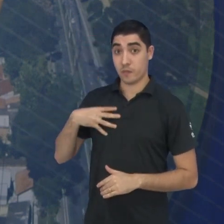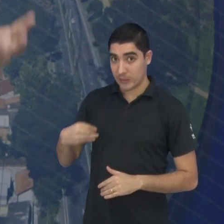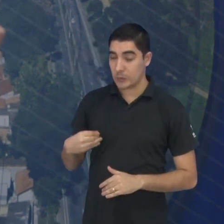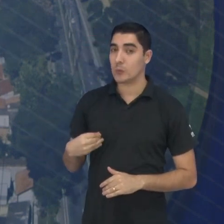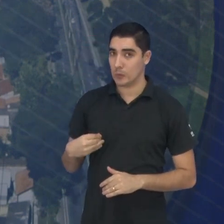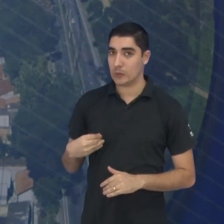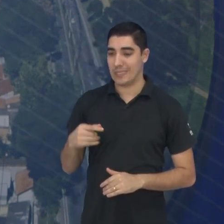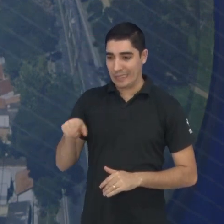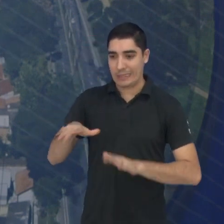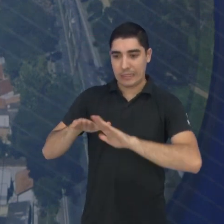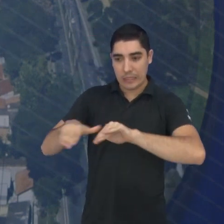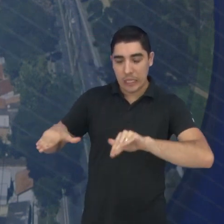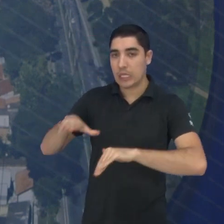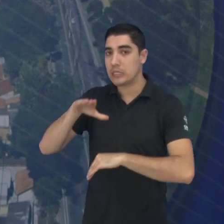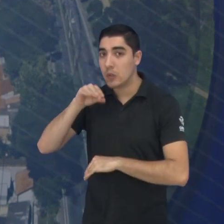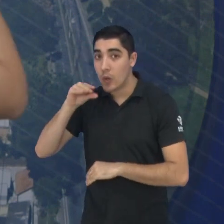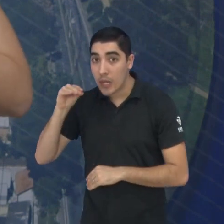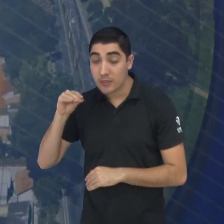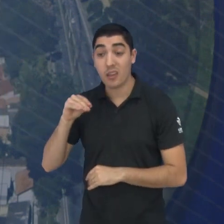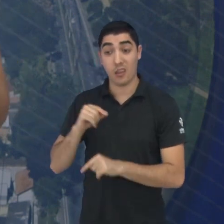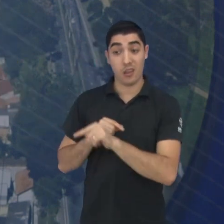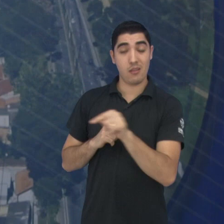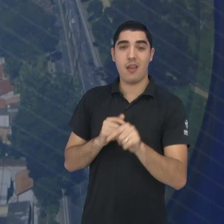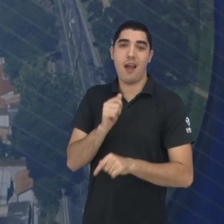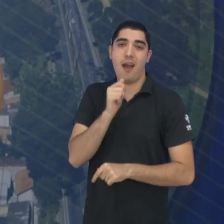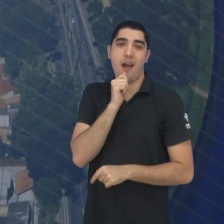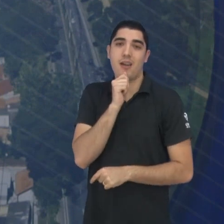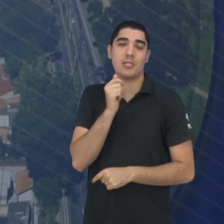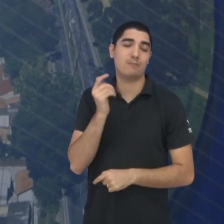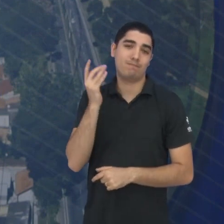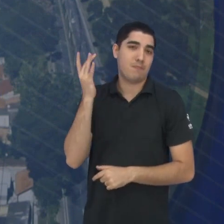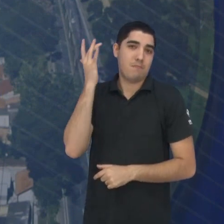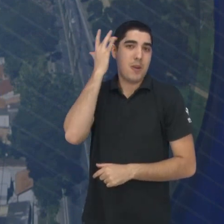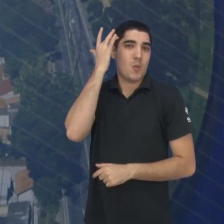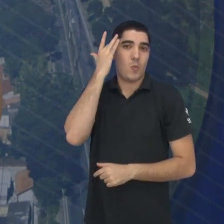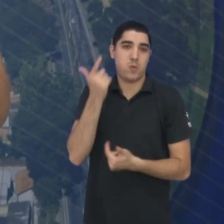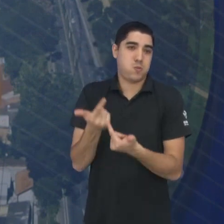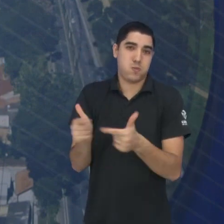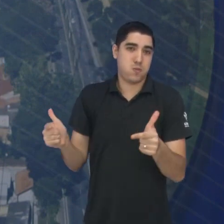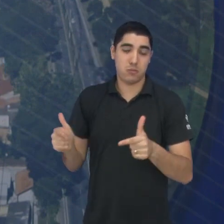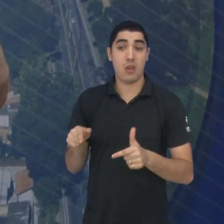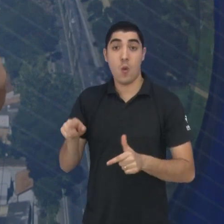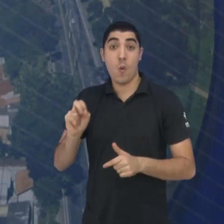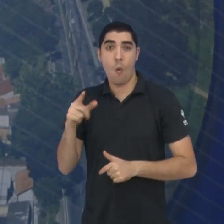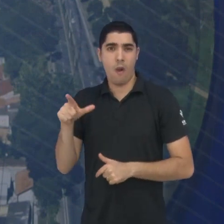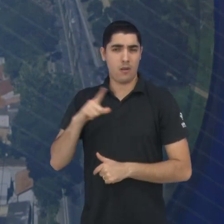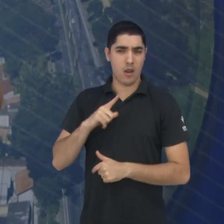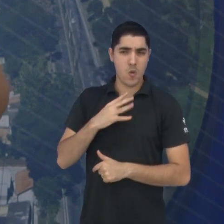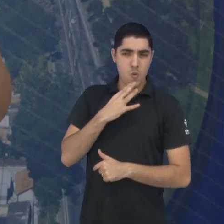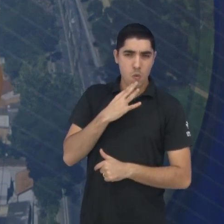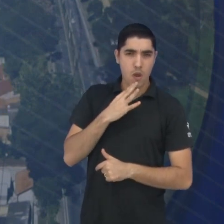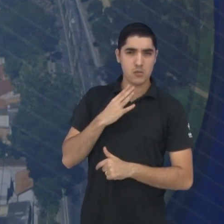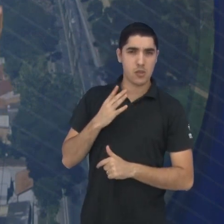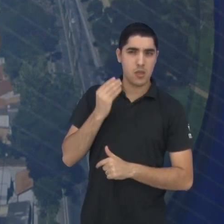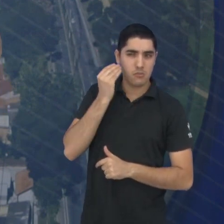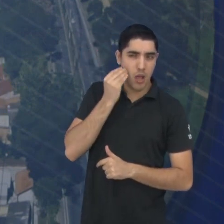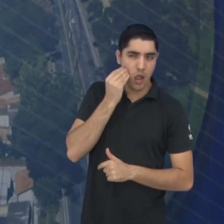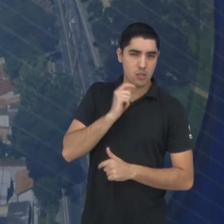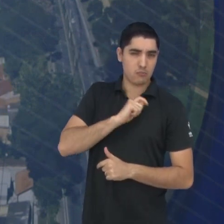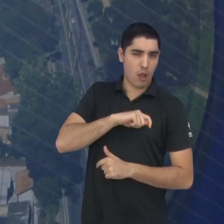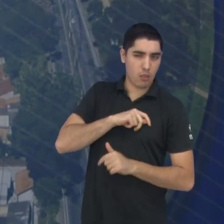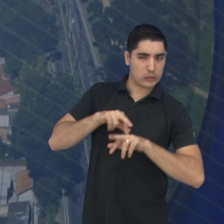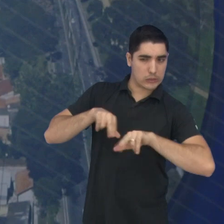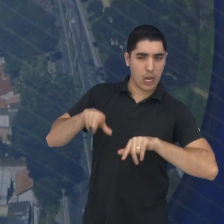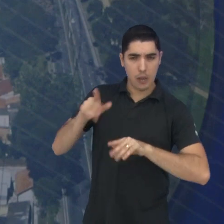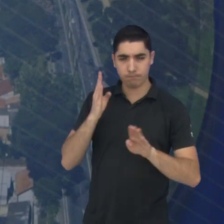As crianças, os adolescentes que ainda não têm toda aquela maturidade, a malícia para identificar, de repente, um criminoso,